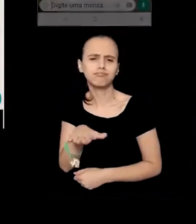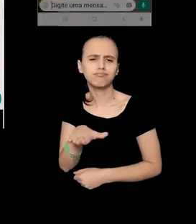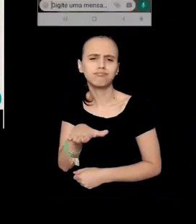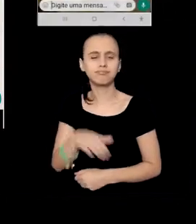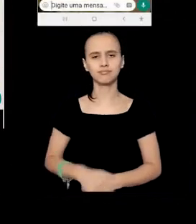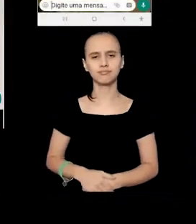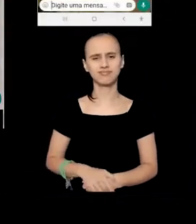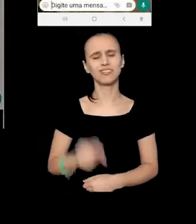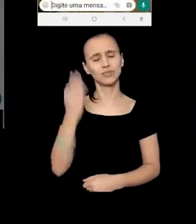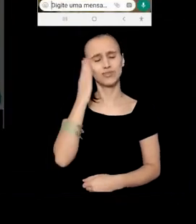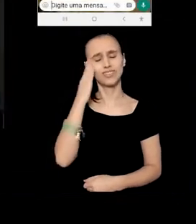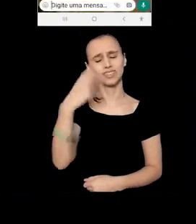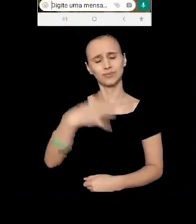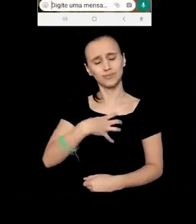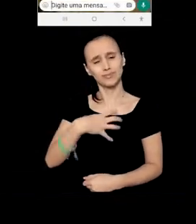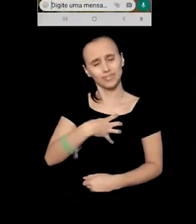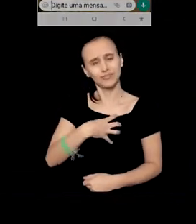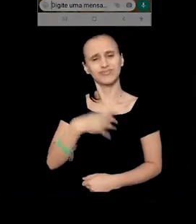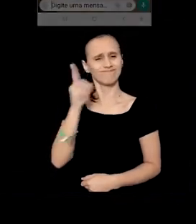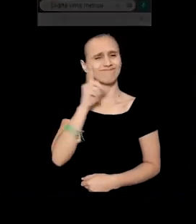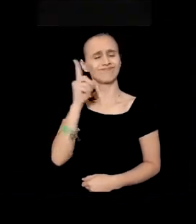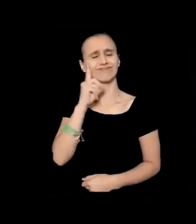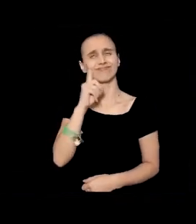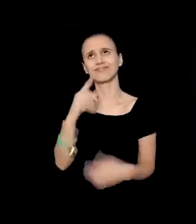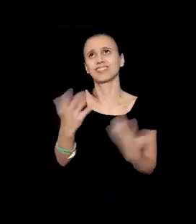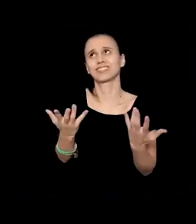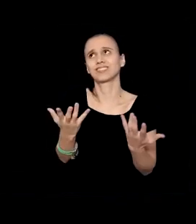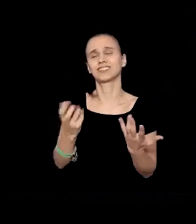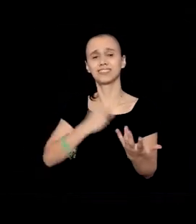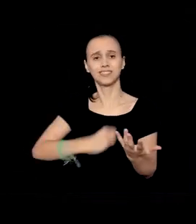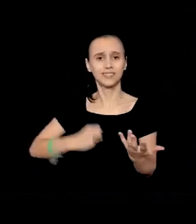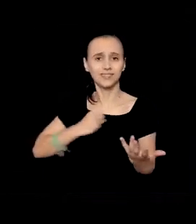isso é algo que machuca ele diariamente.